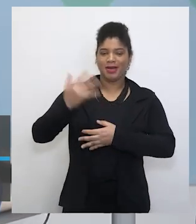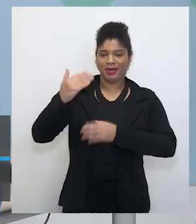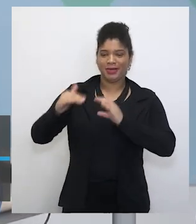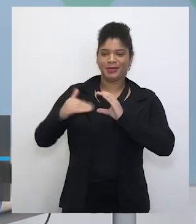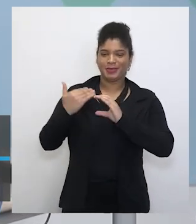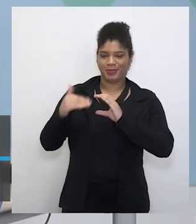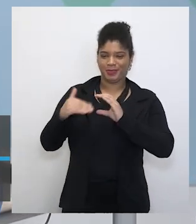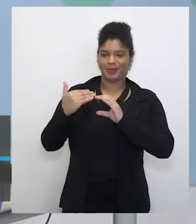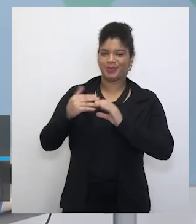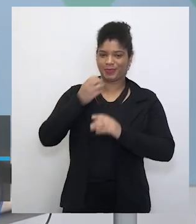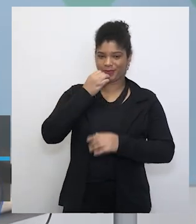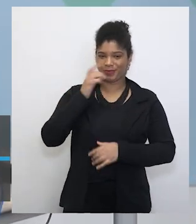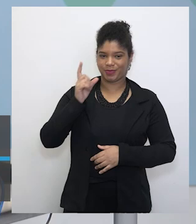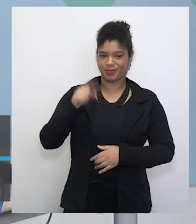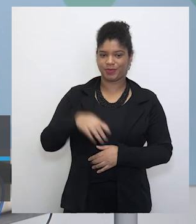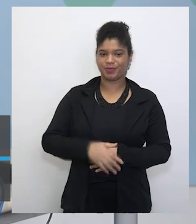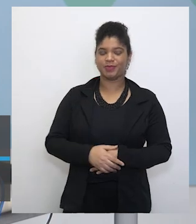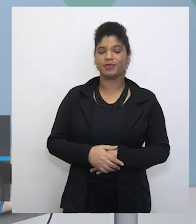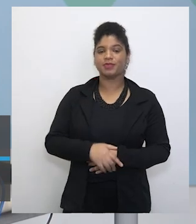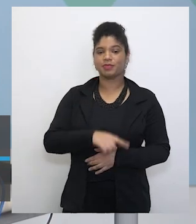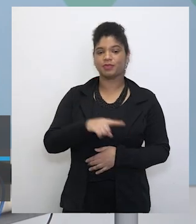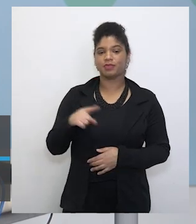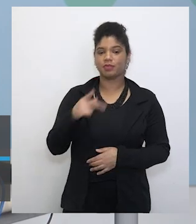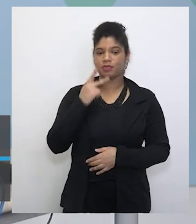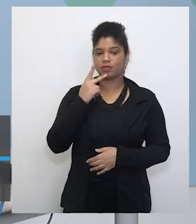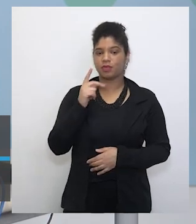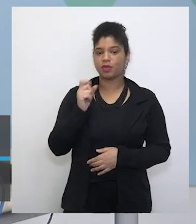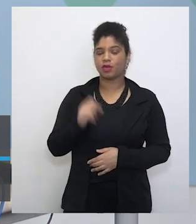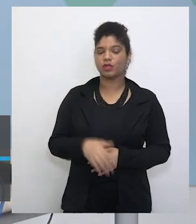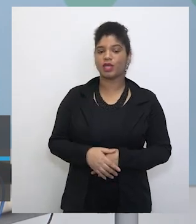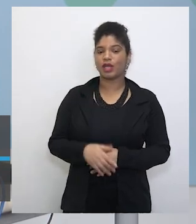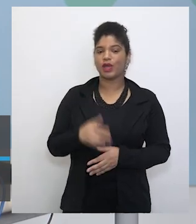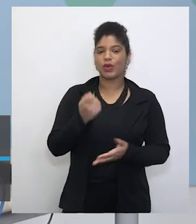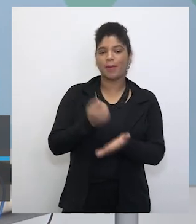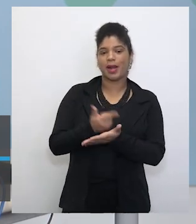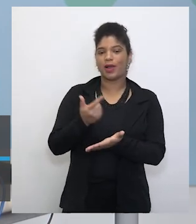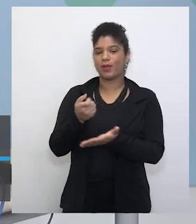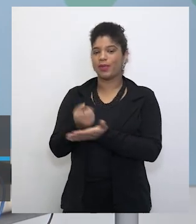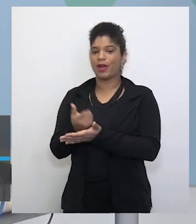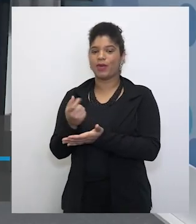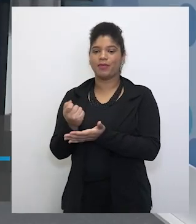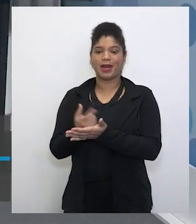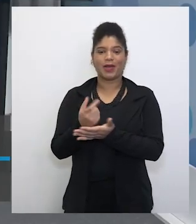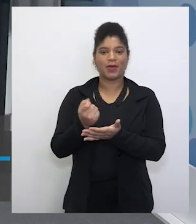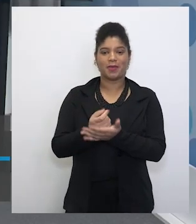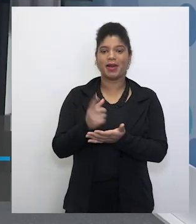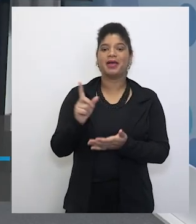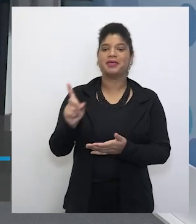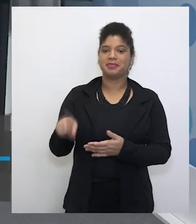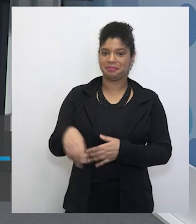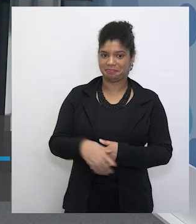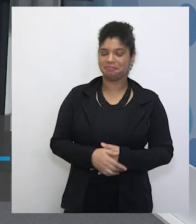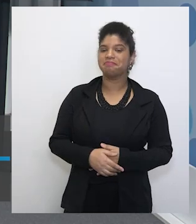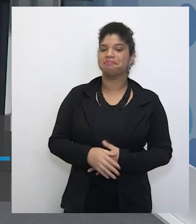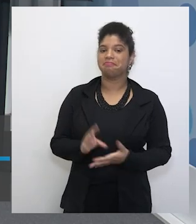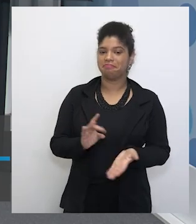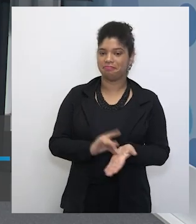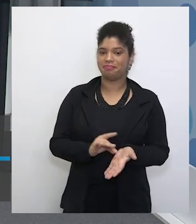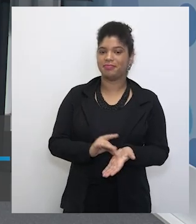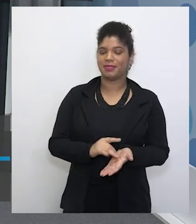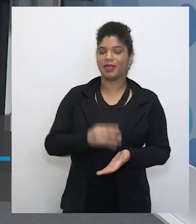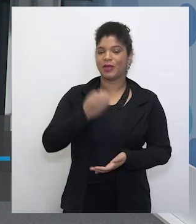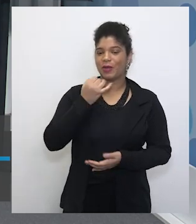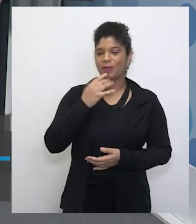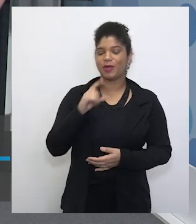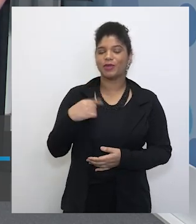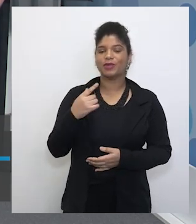bom. Legal. E eles falaram muito sobre consumismo. So we have their consumerism. Legal. Yes. A